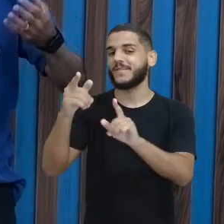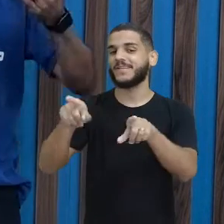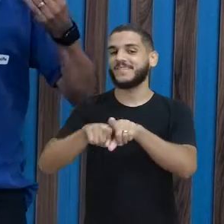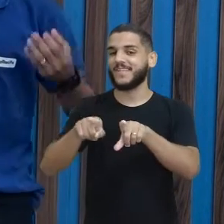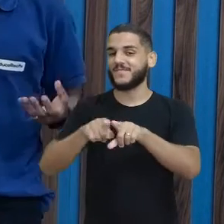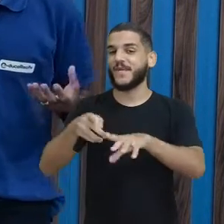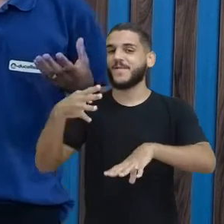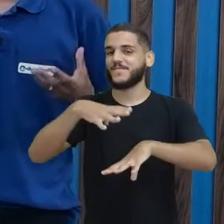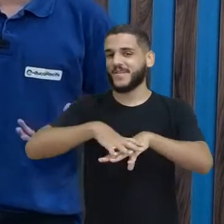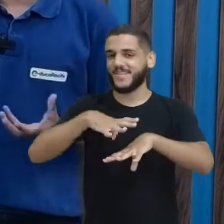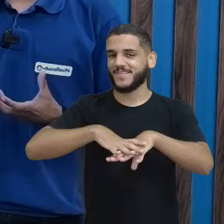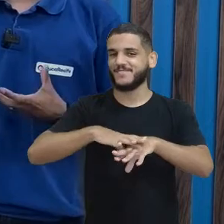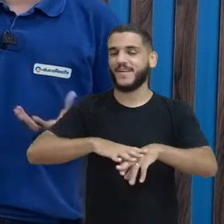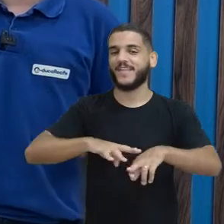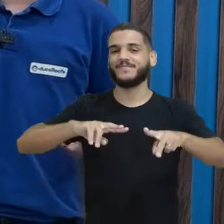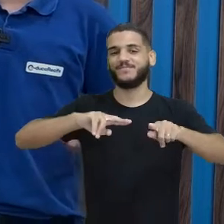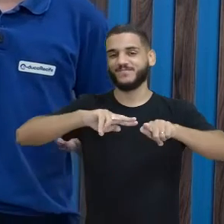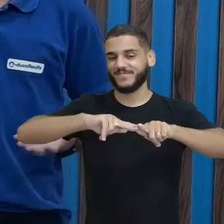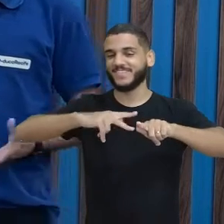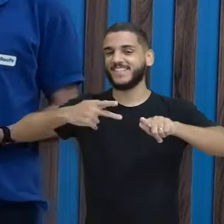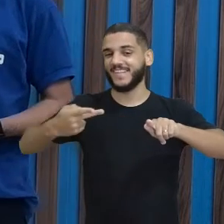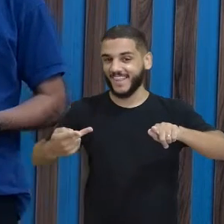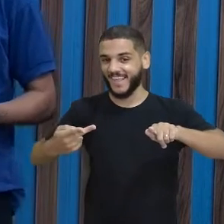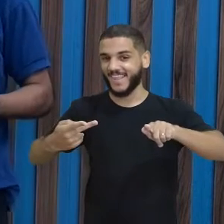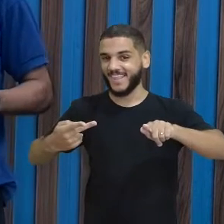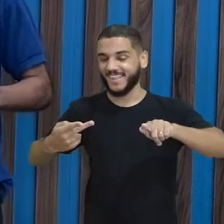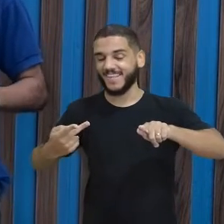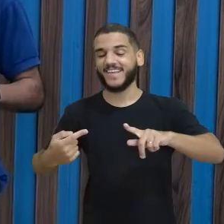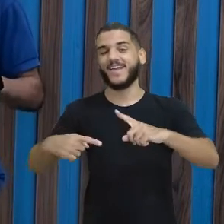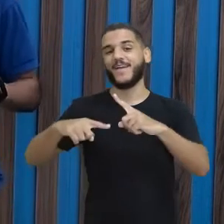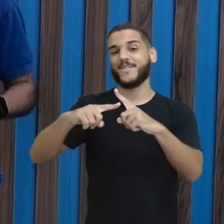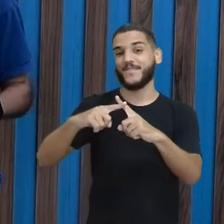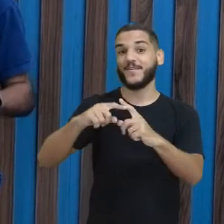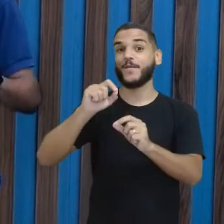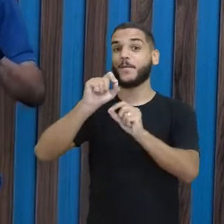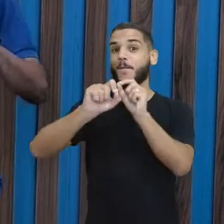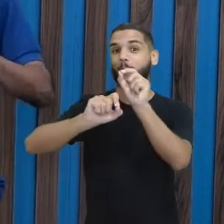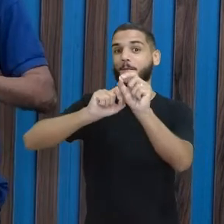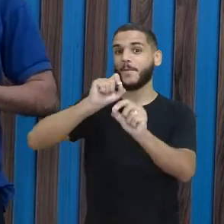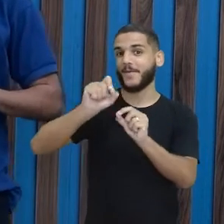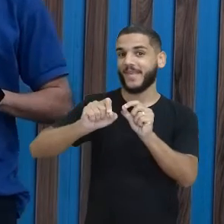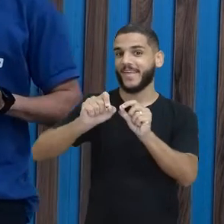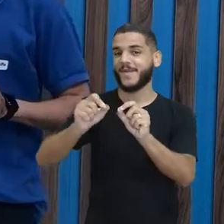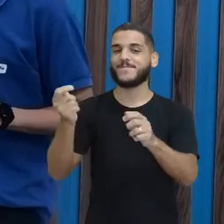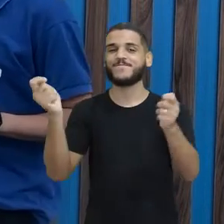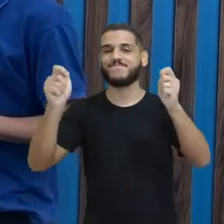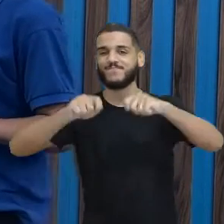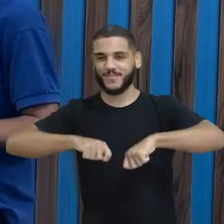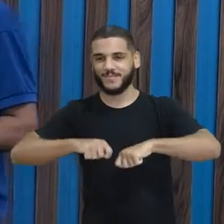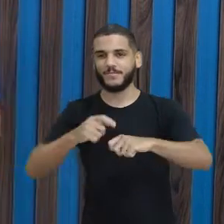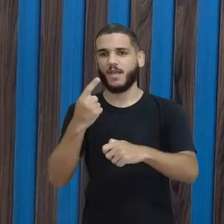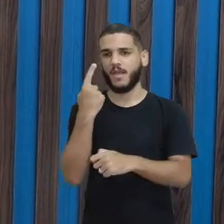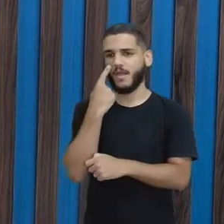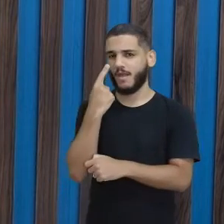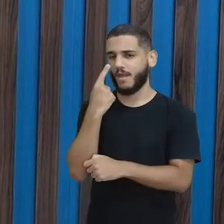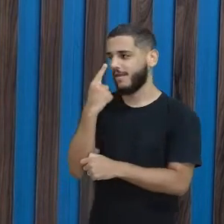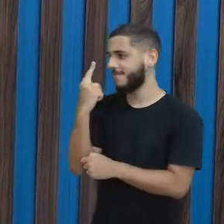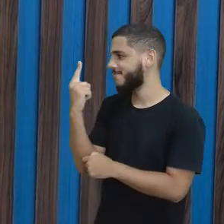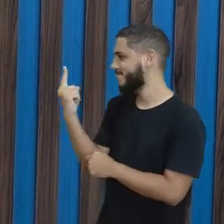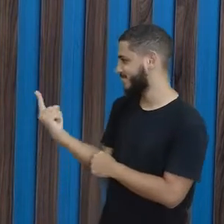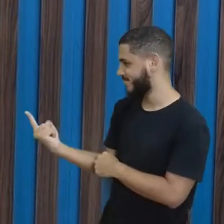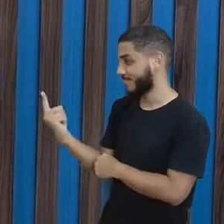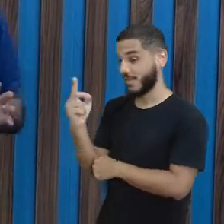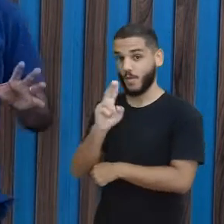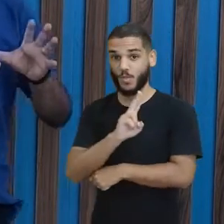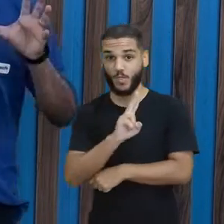vai ter genética versus probabilidade. É isso mesmo, uma casadinha massa. Tá estranhando não esse nome aqui? Carlos Bravo,